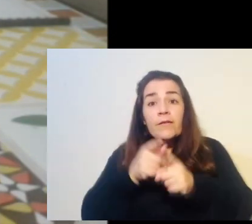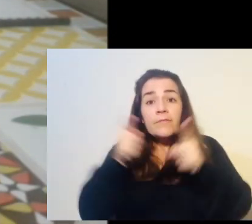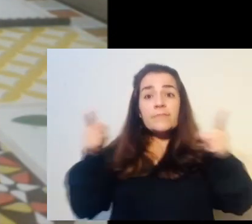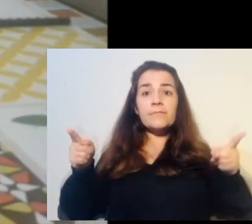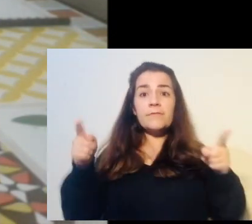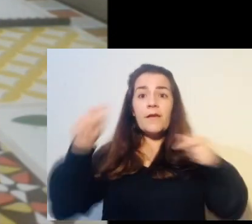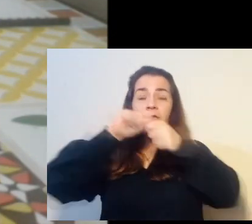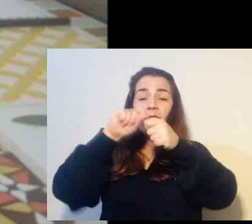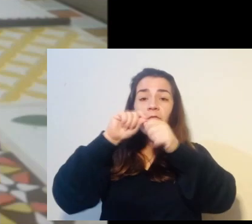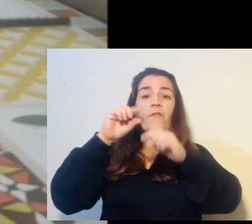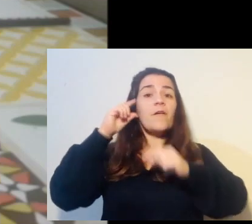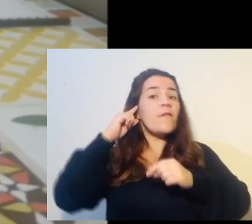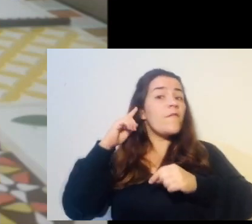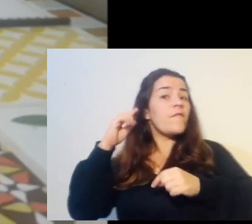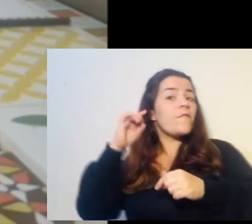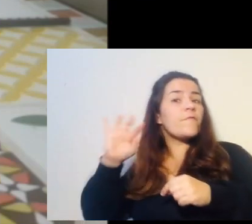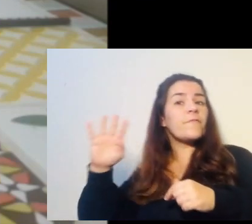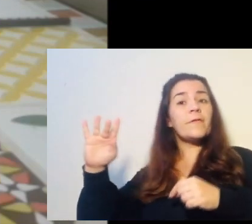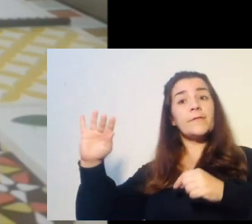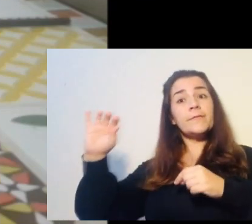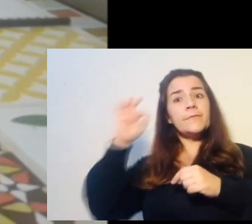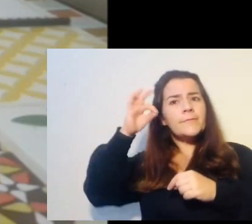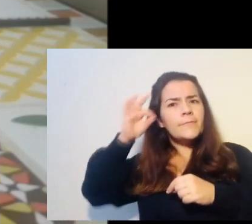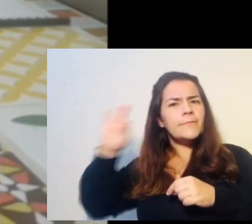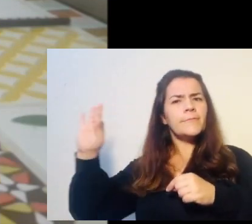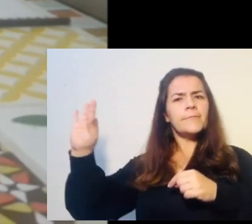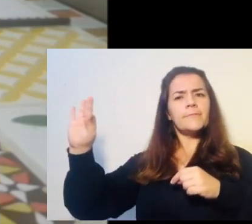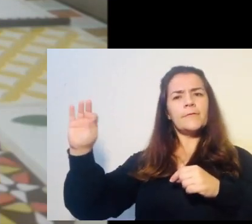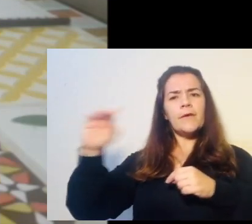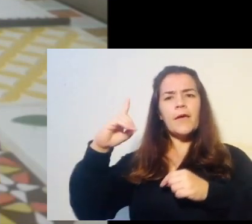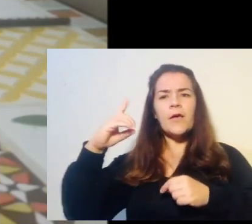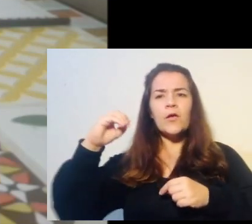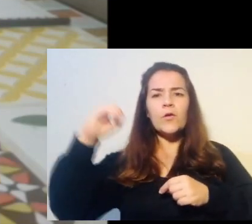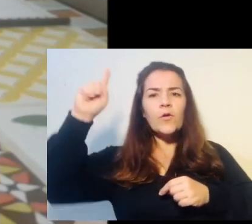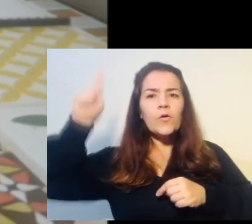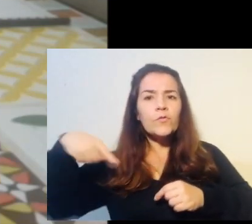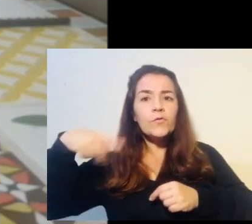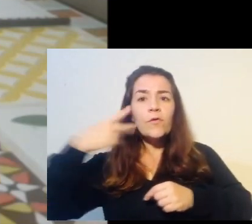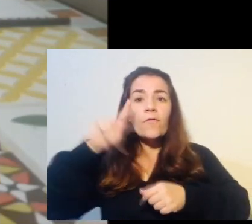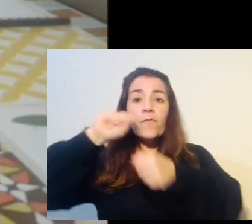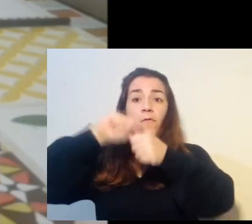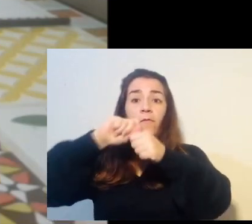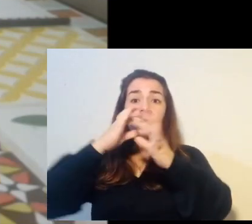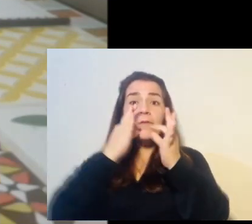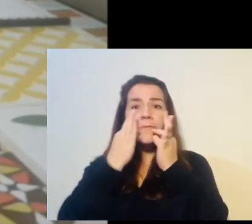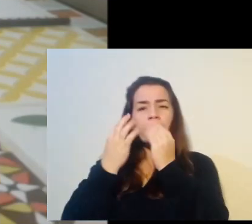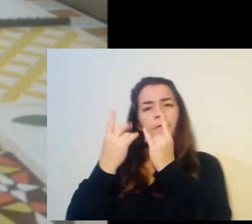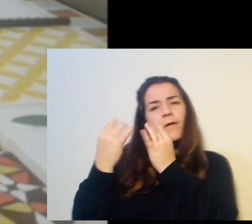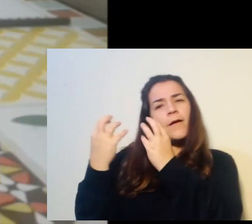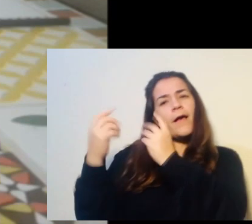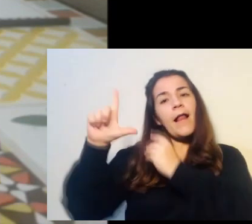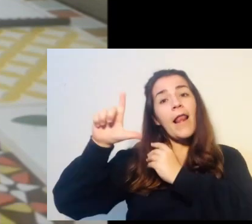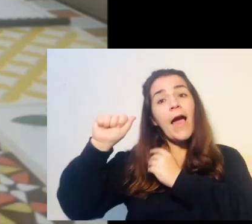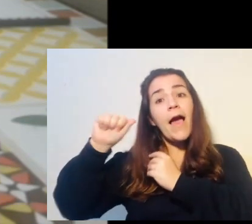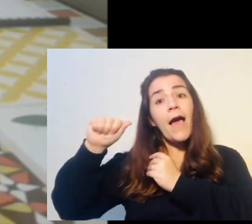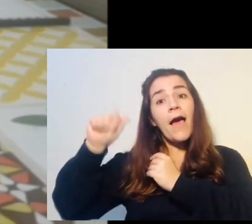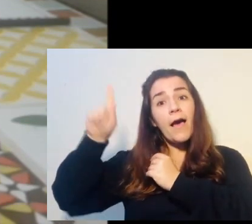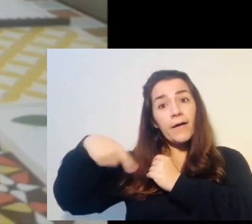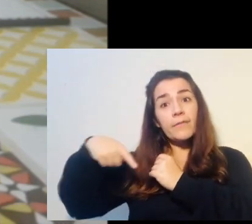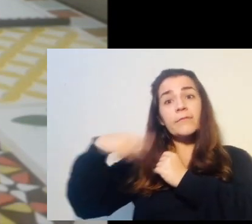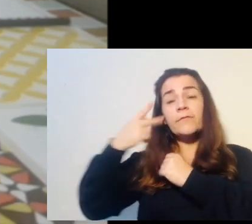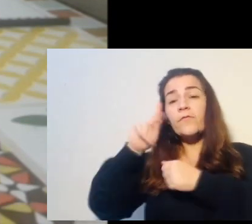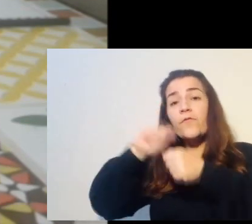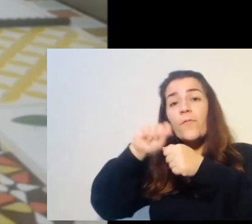influencia na afinação, né? Aqui é um pífano que eu tenho afinado em Dó, esse é afinado em Lá, são